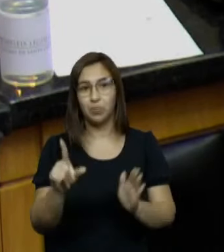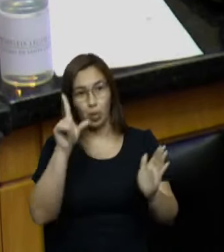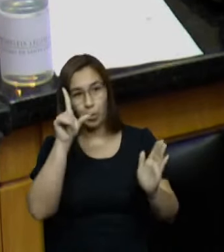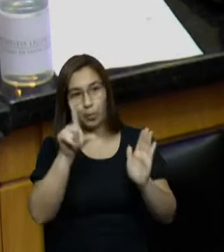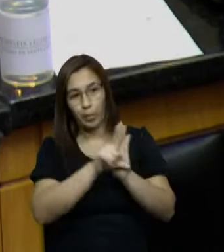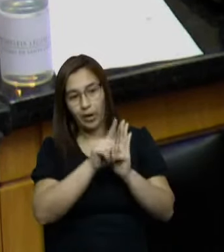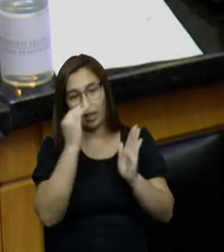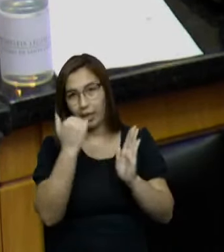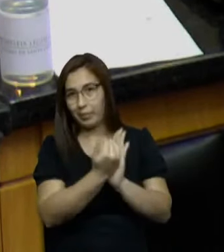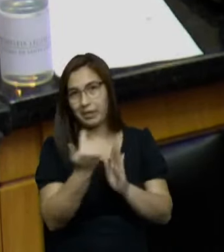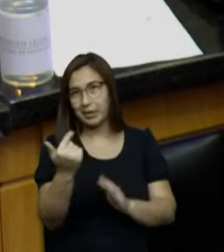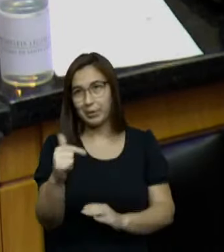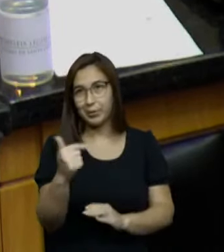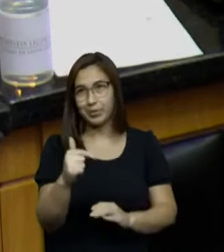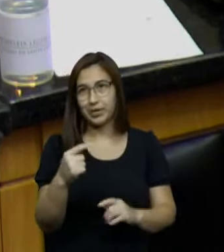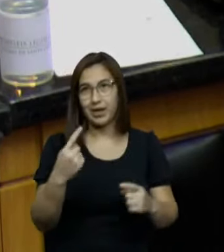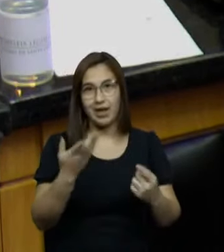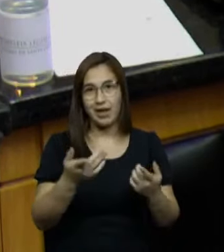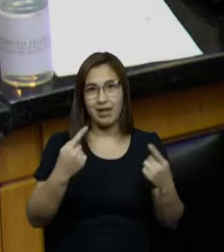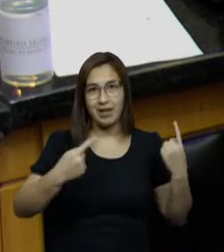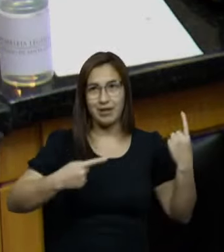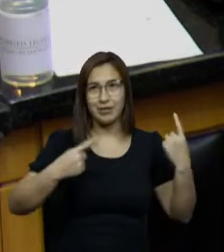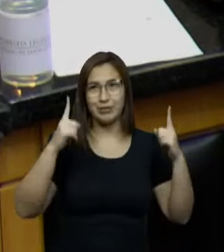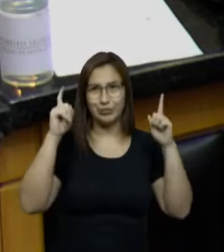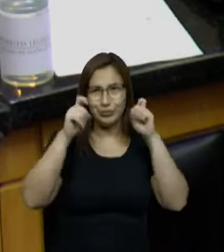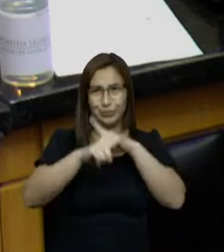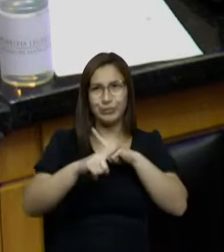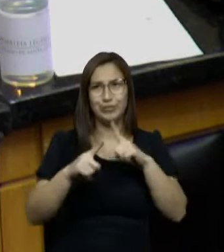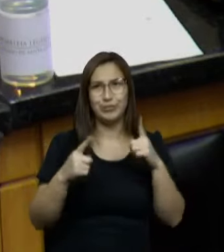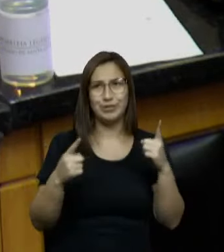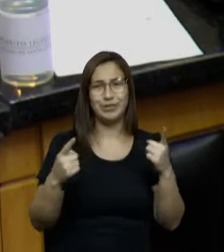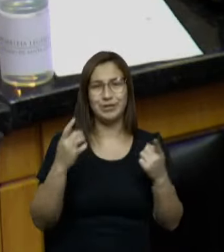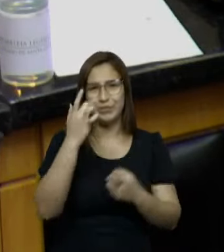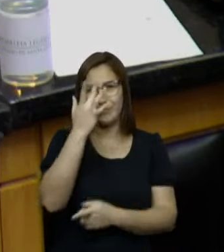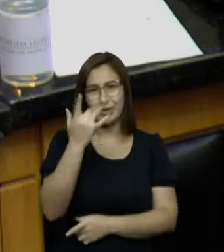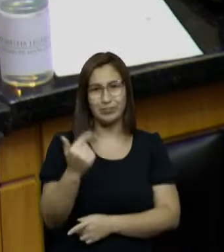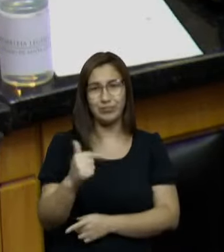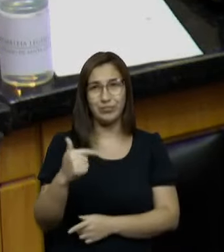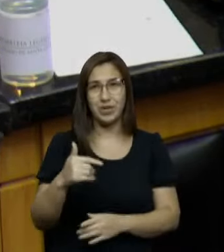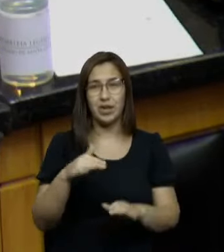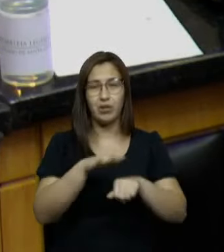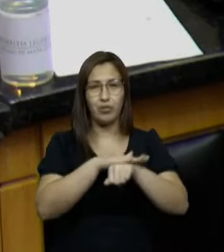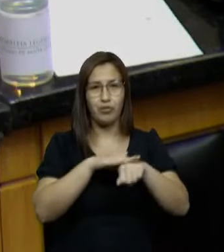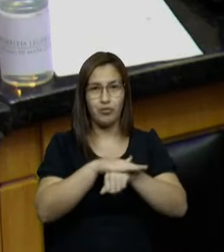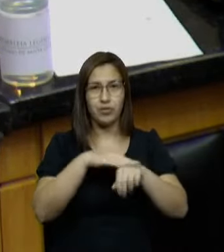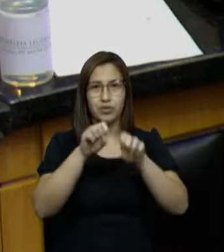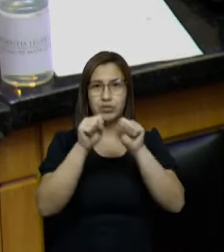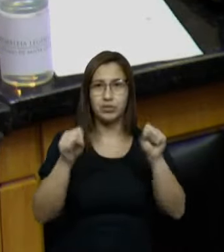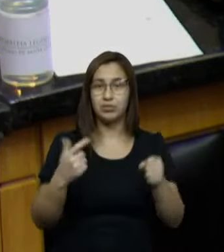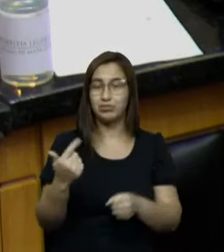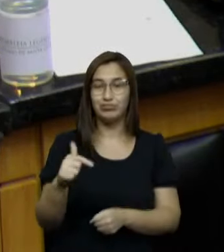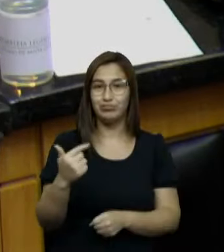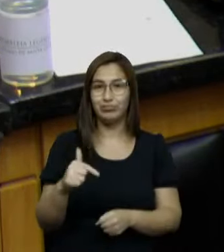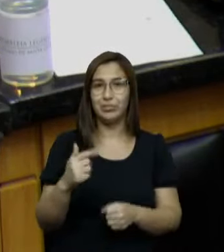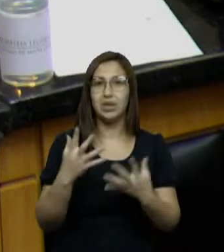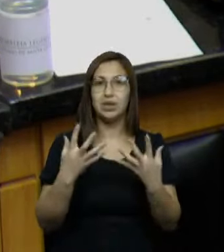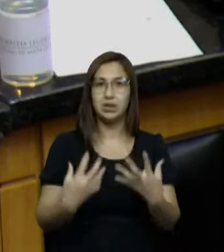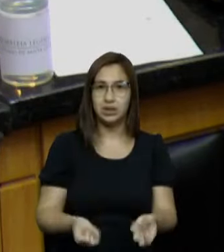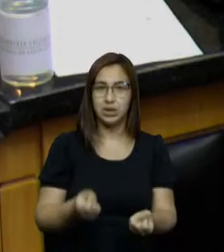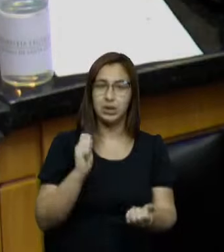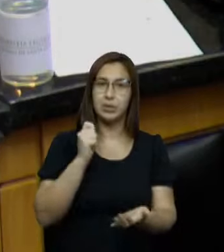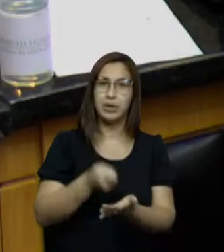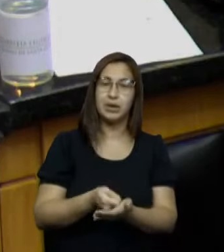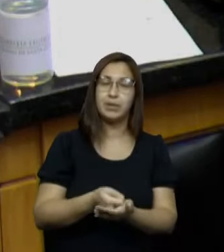está dificultando, ou seja, não criou o sistema, não entrou em conversas com o sistema para admitir o pagamento em 12